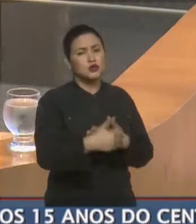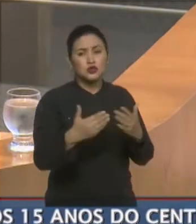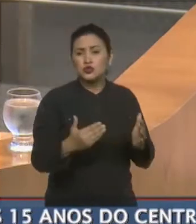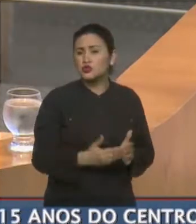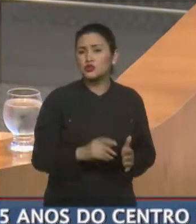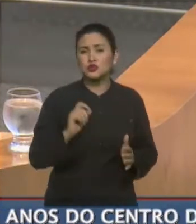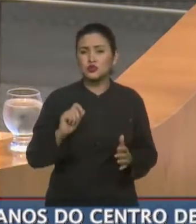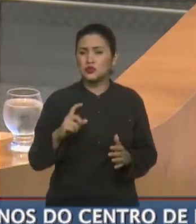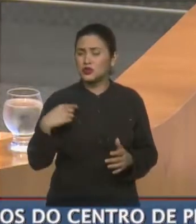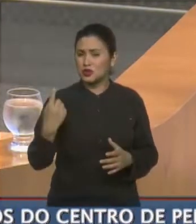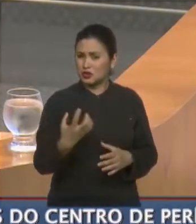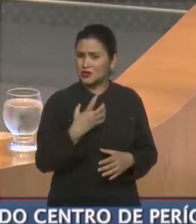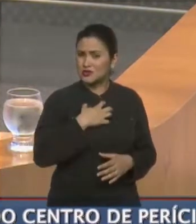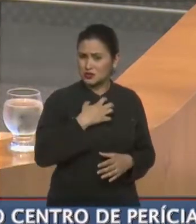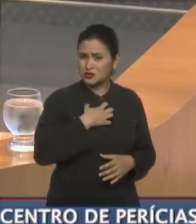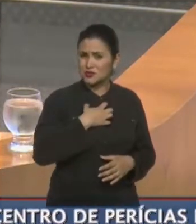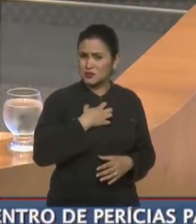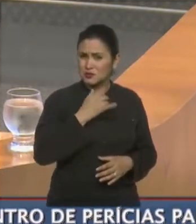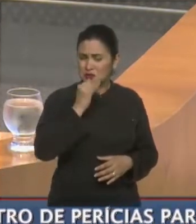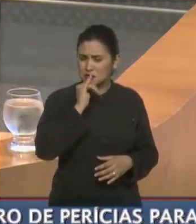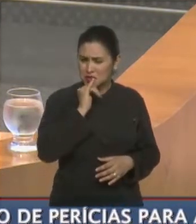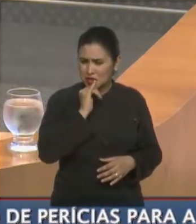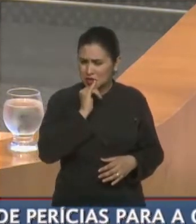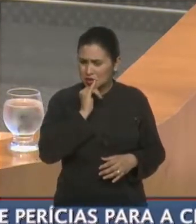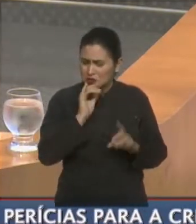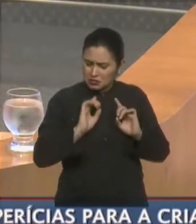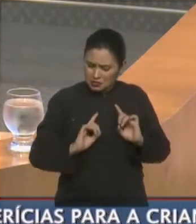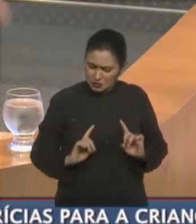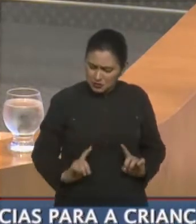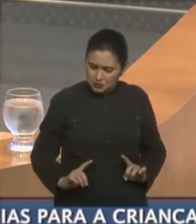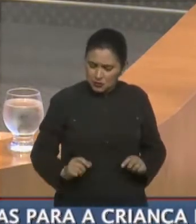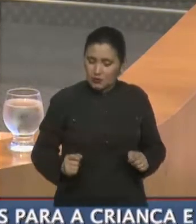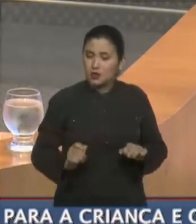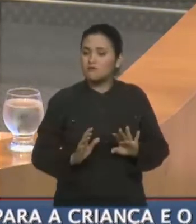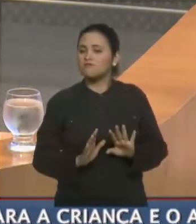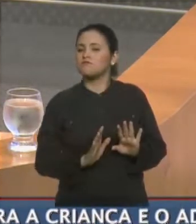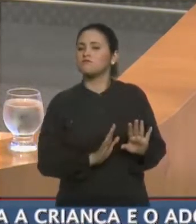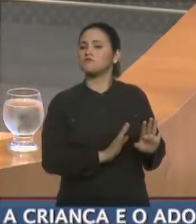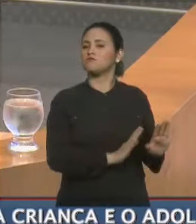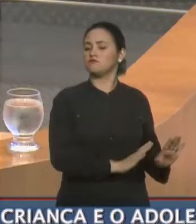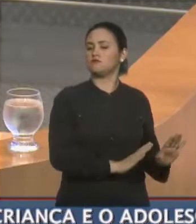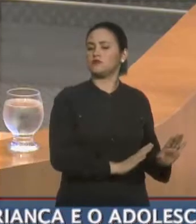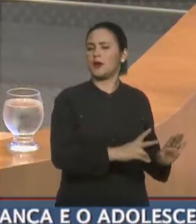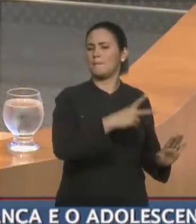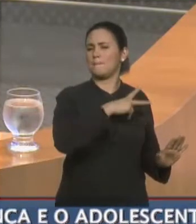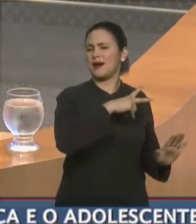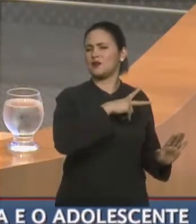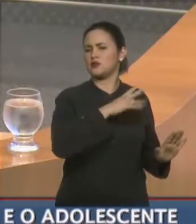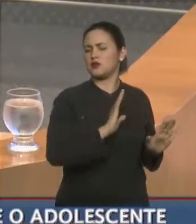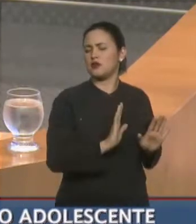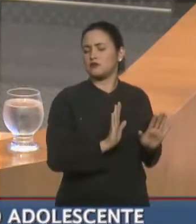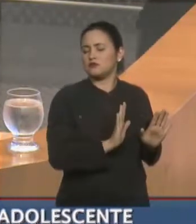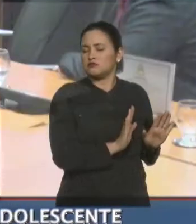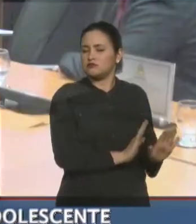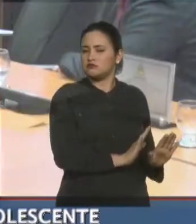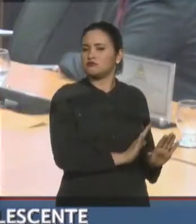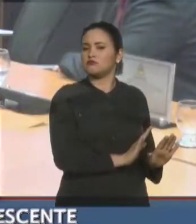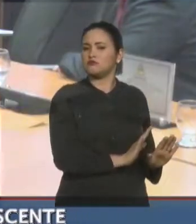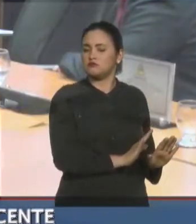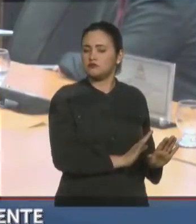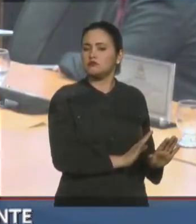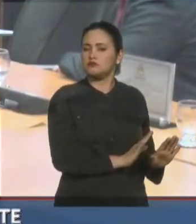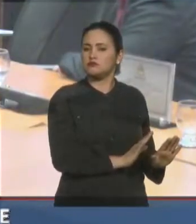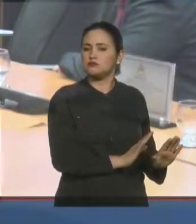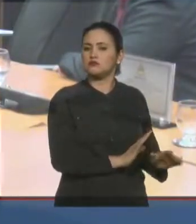nossa depressão, a nossa tristeza, a nossa infelicidade qualquer, tem que ficar de lado no órgão desta natureza, desse